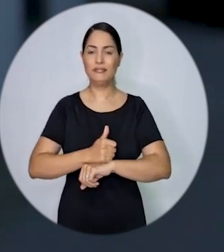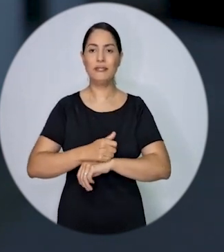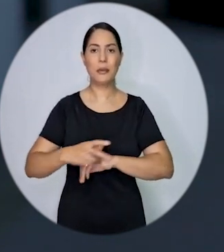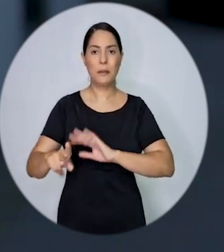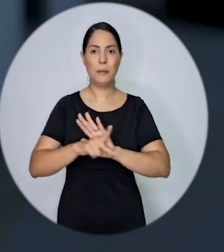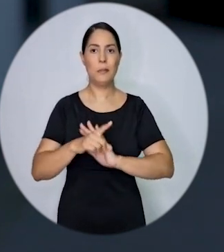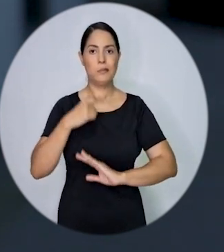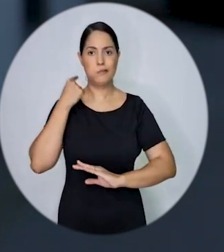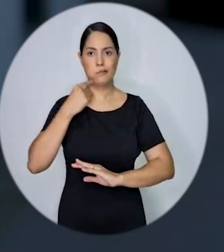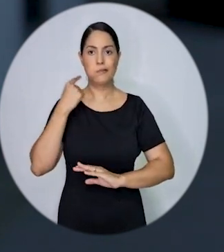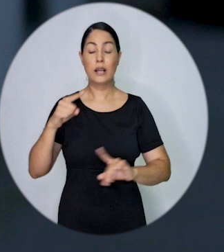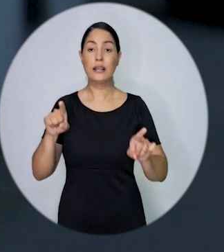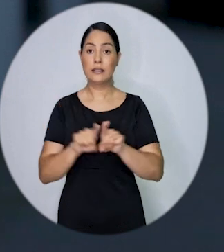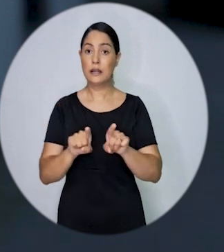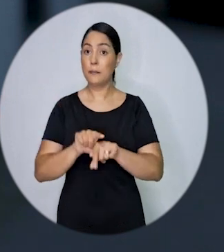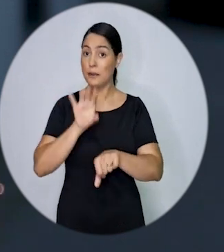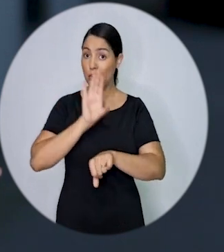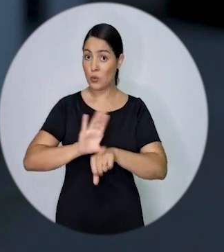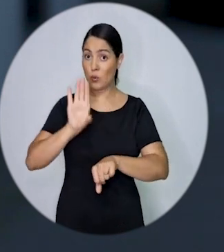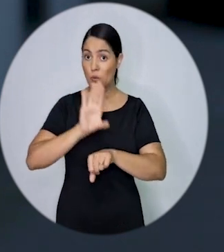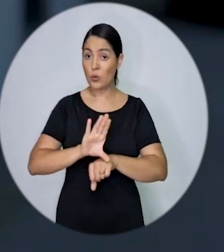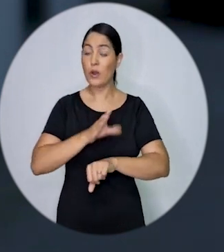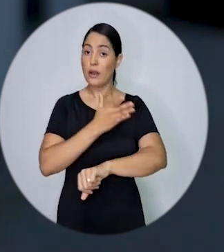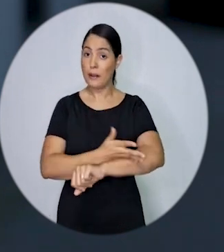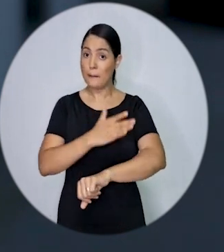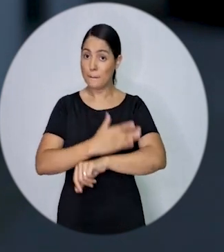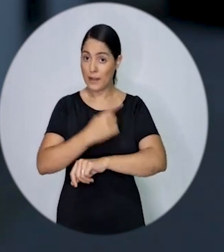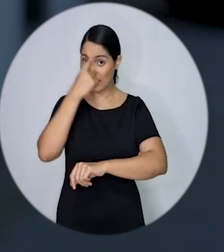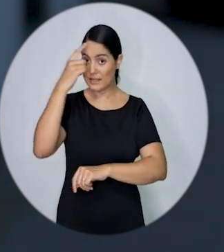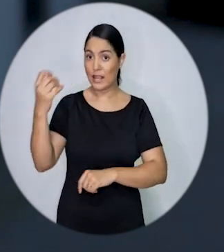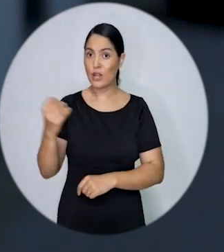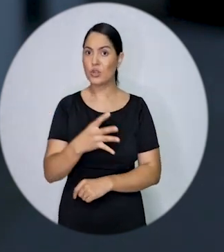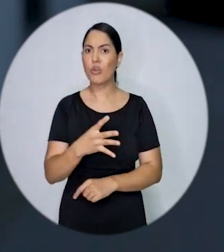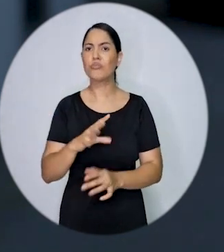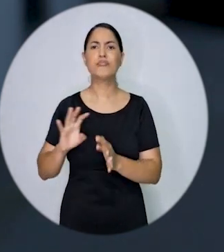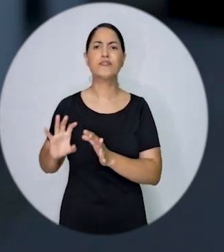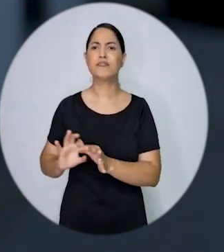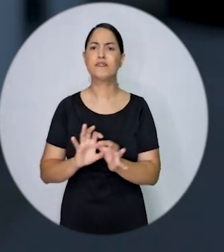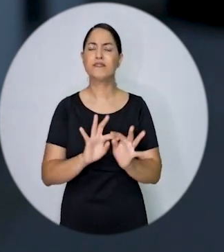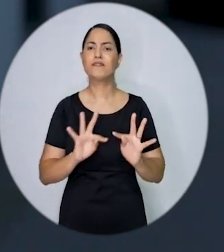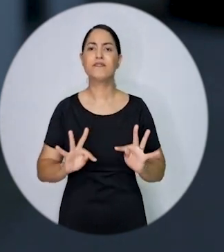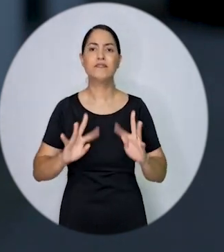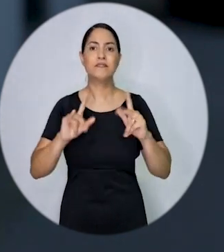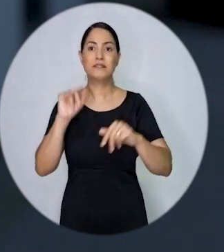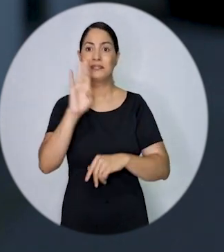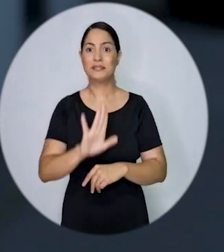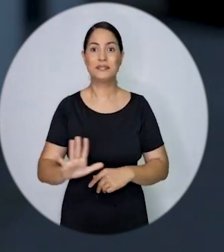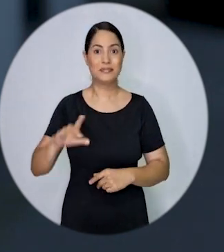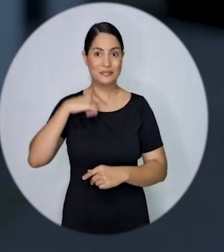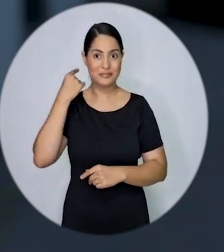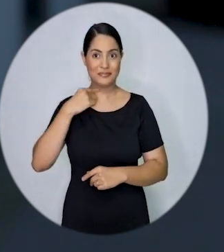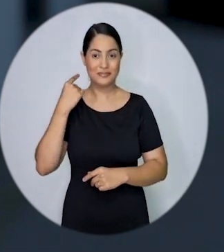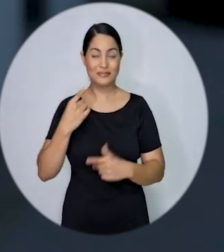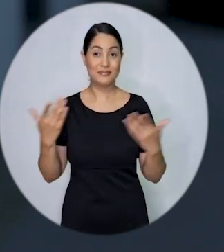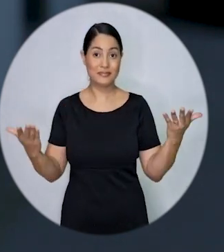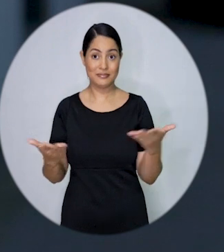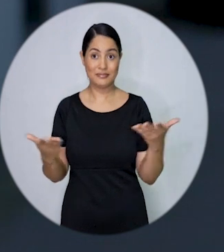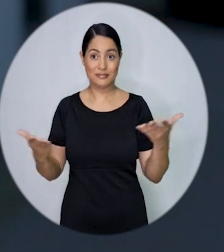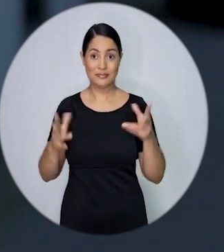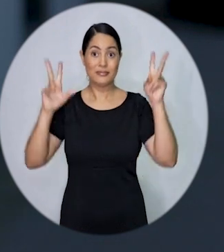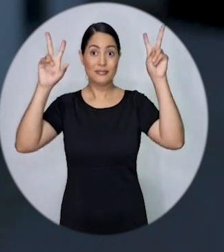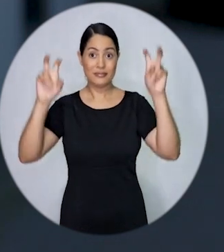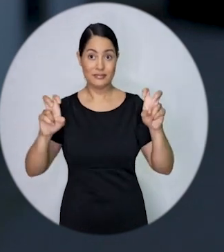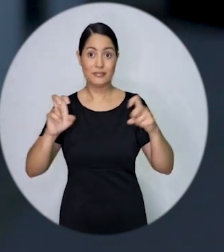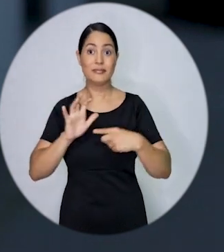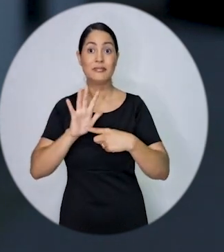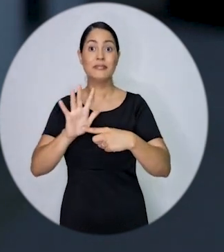atividades específicas da profissão, cursos e práticas inovadoras. Tudo isso para advogados e advogadas de todo o país. E o